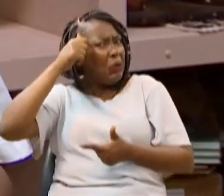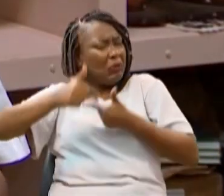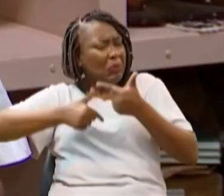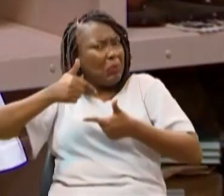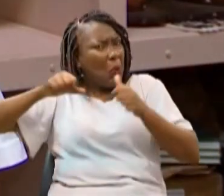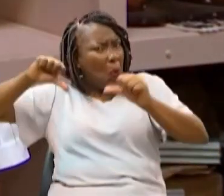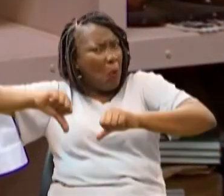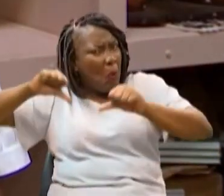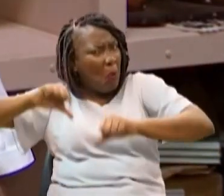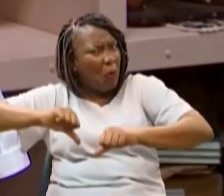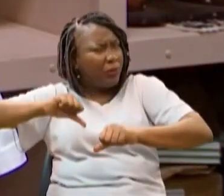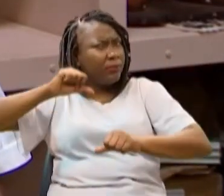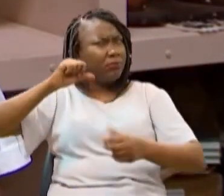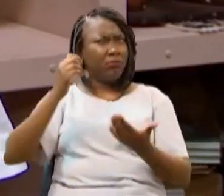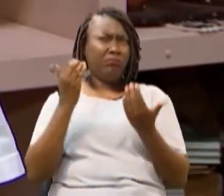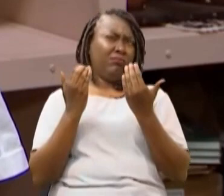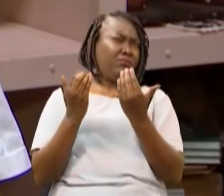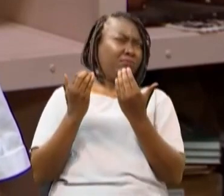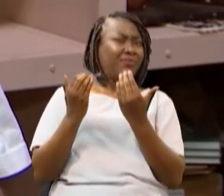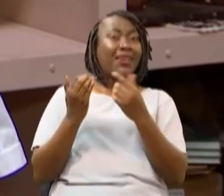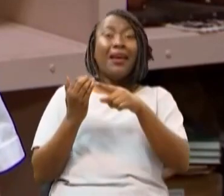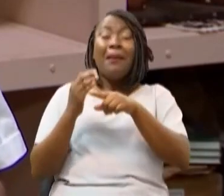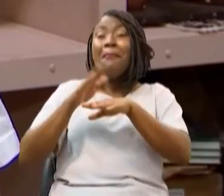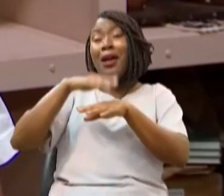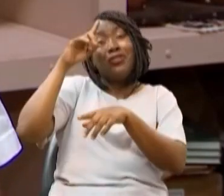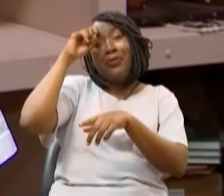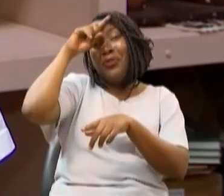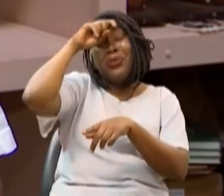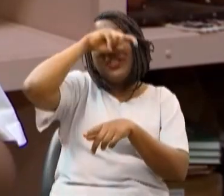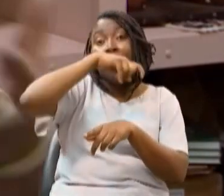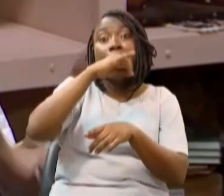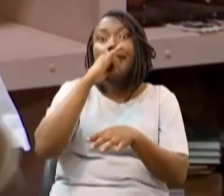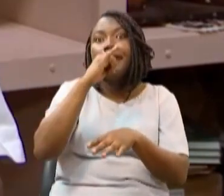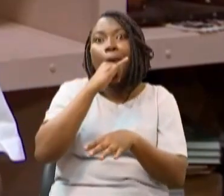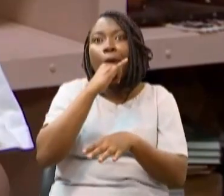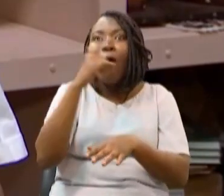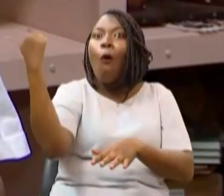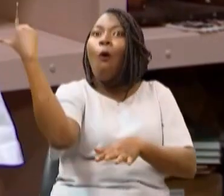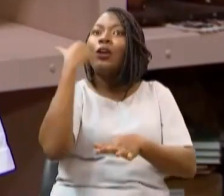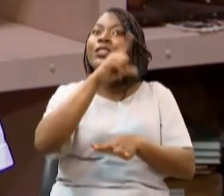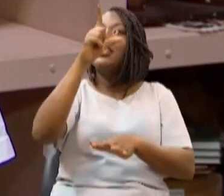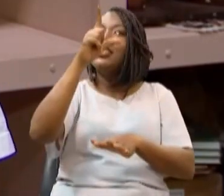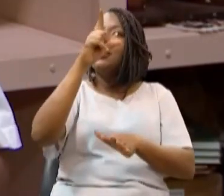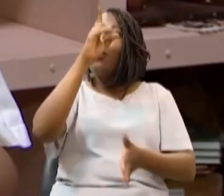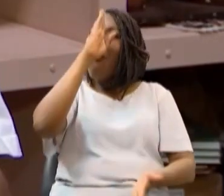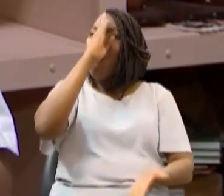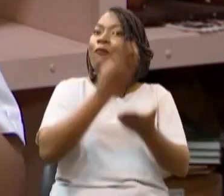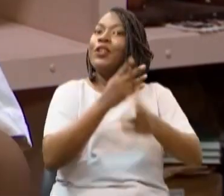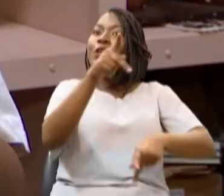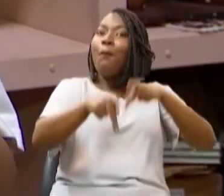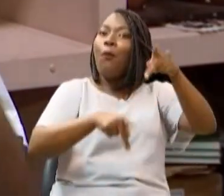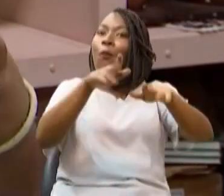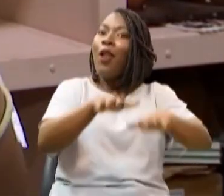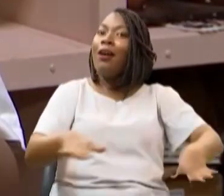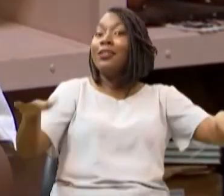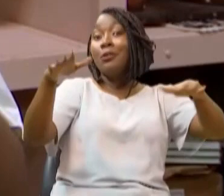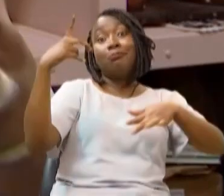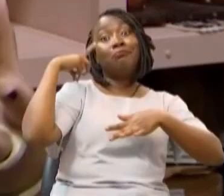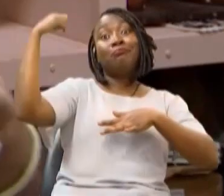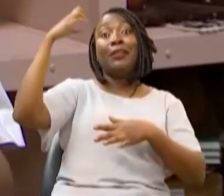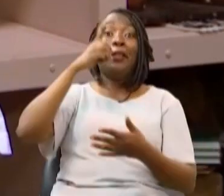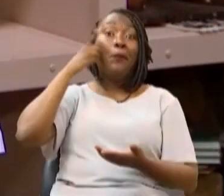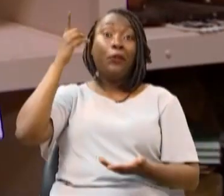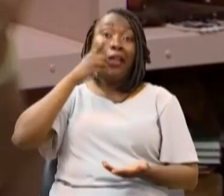Então, se o negro faz um serviço que não é bom, se o negro faz um serviço que não é confiável, ele vai ter mais dificuldade, por exemplo, para conquistar